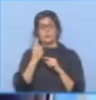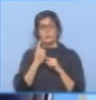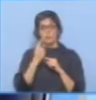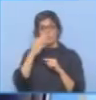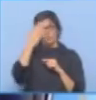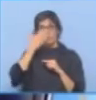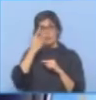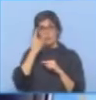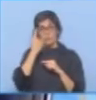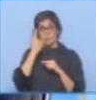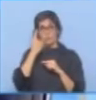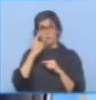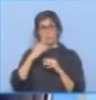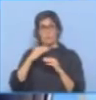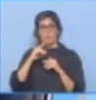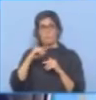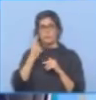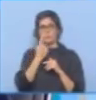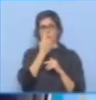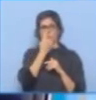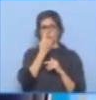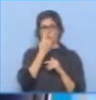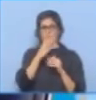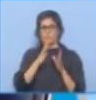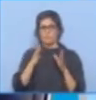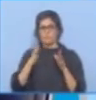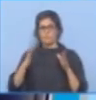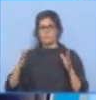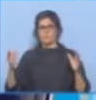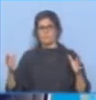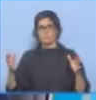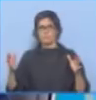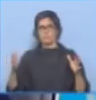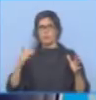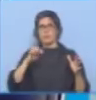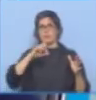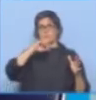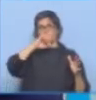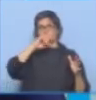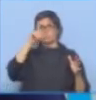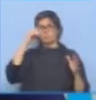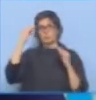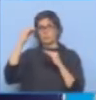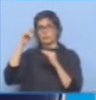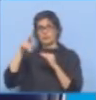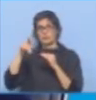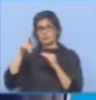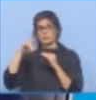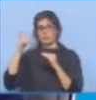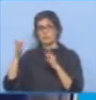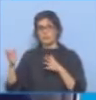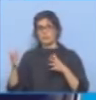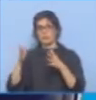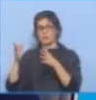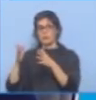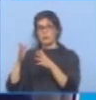calhar, isto estamos aqui a dizer, não só um evento assim tão isolado, as coisas foram crescendo. E já temos lá os bispos a darem catequese, já temos a questão da via sacra, já temos...